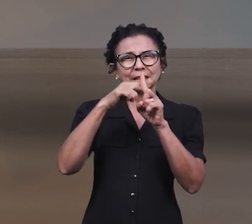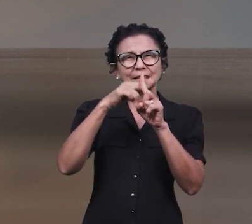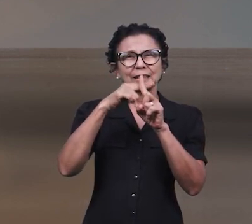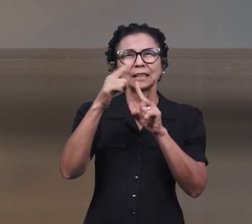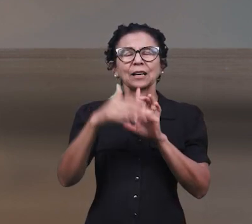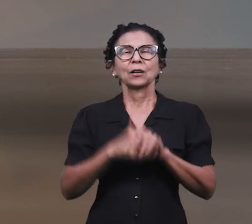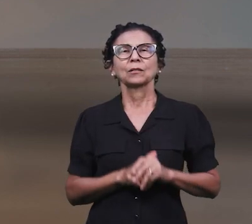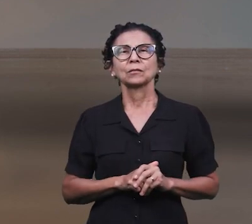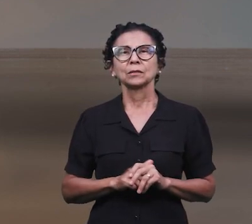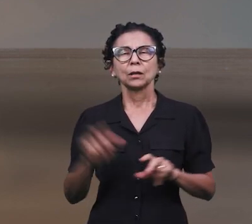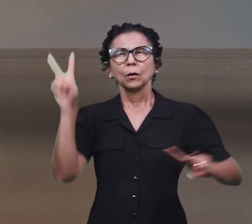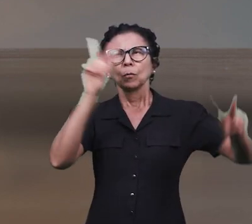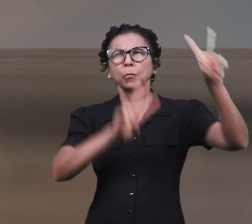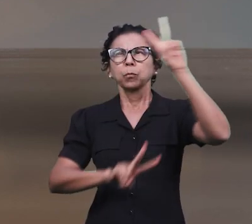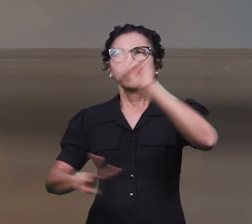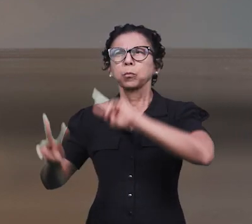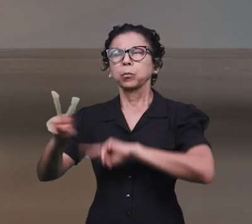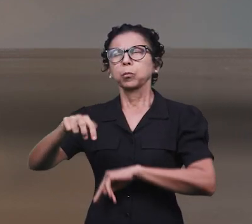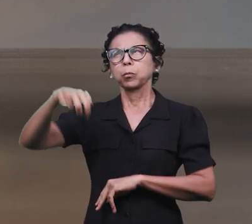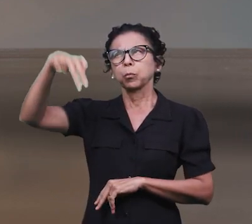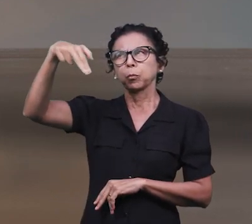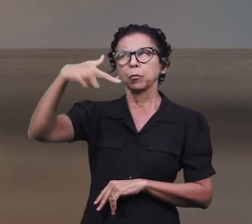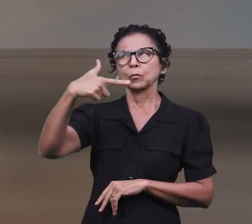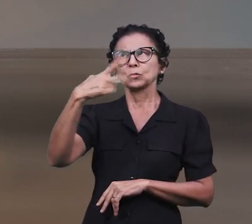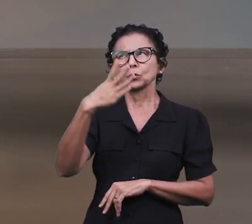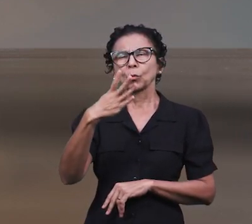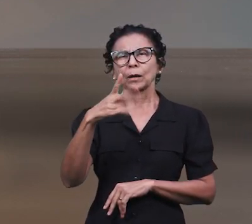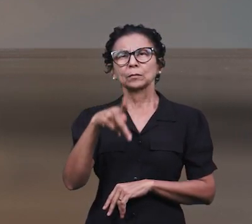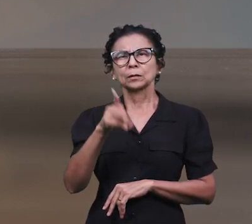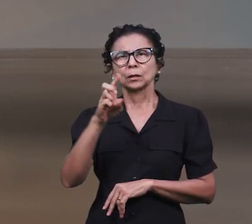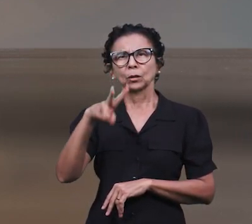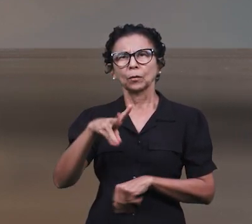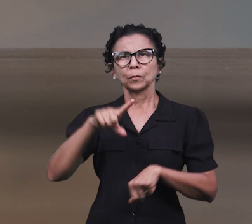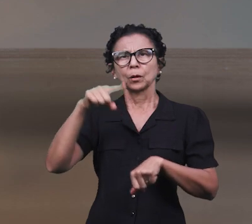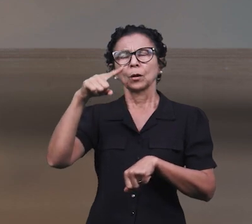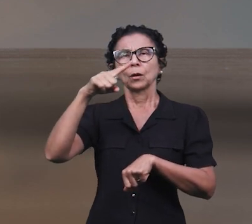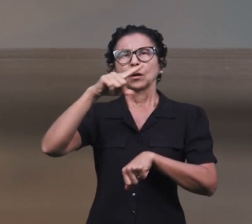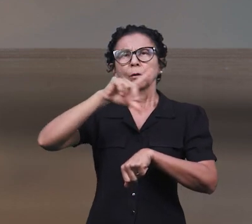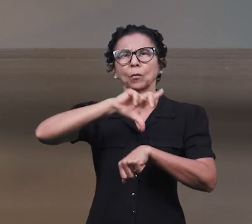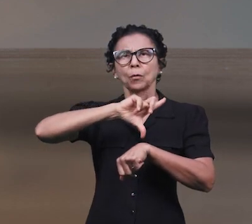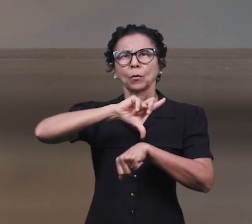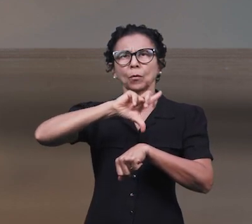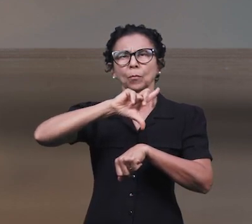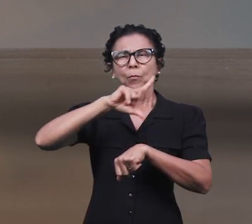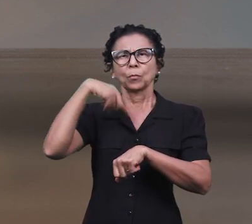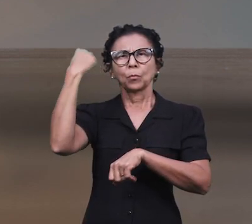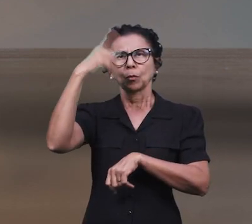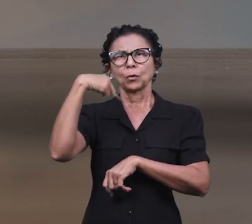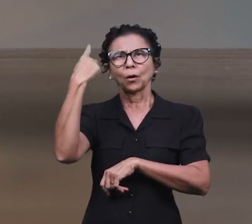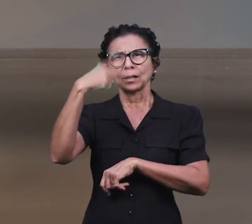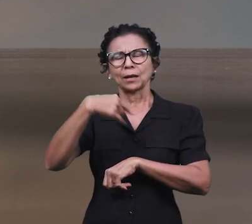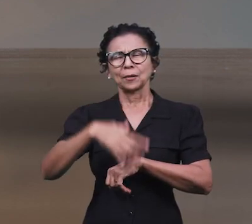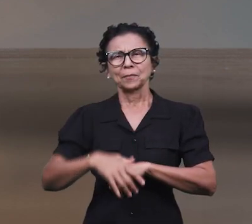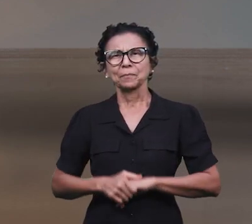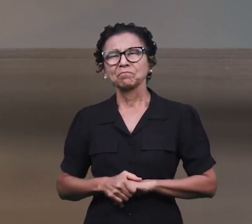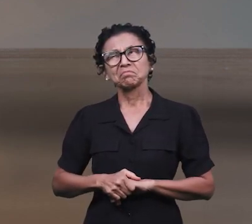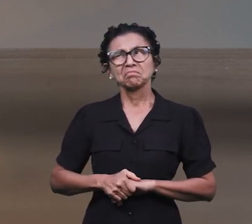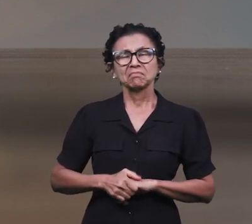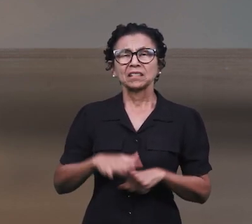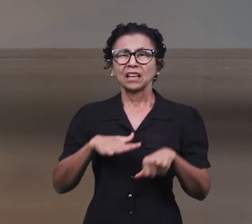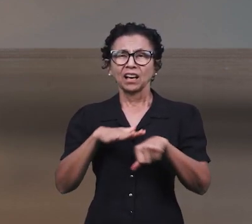cerca de 24 km por hora. A previsão é que a noite será clara, com temperaturas caindo para cerca de 19